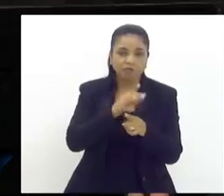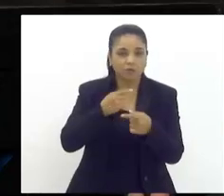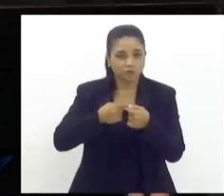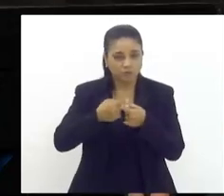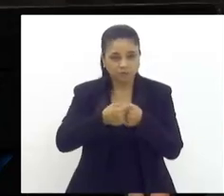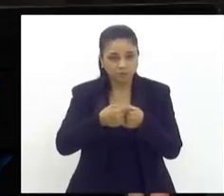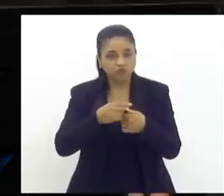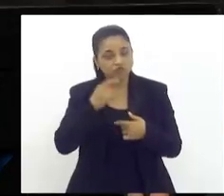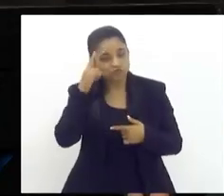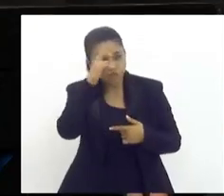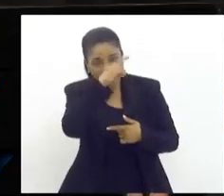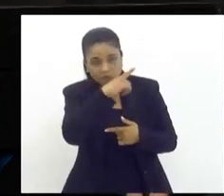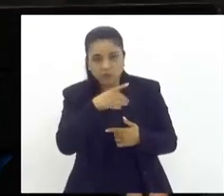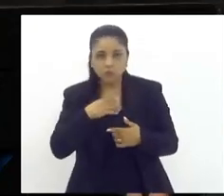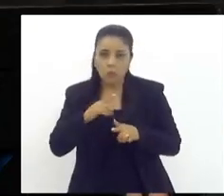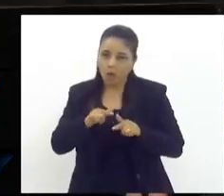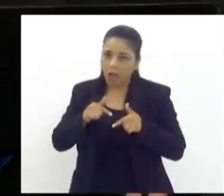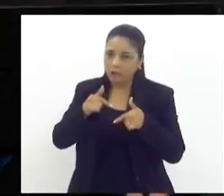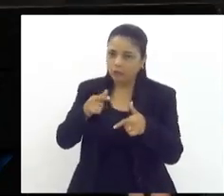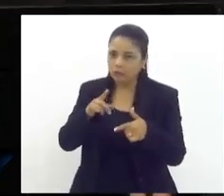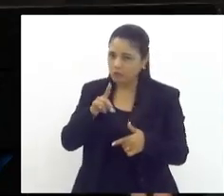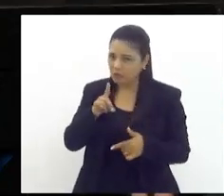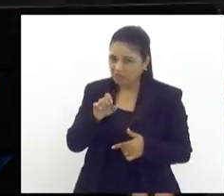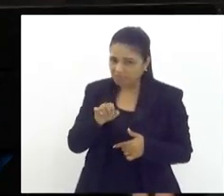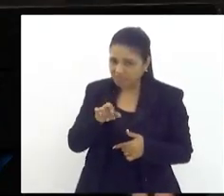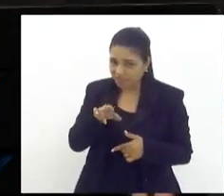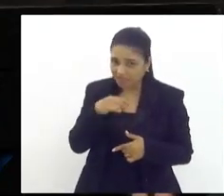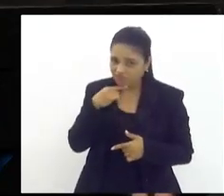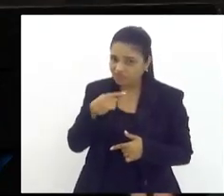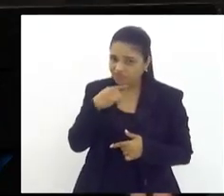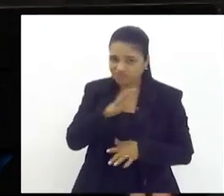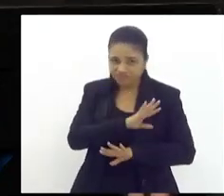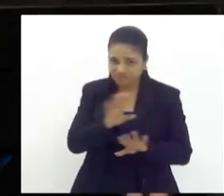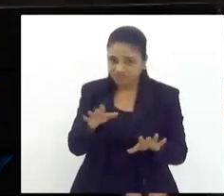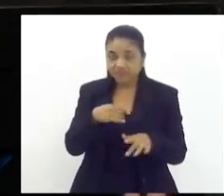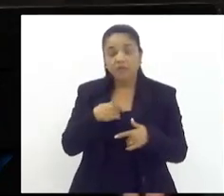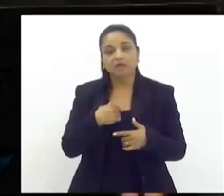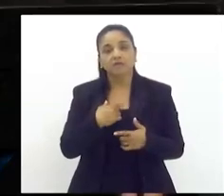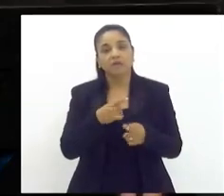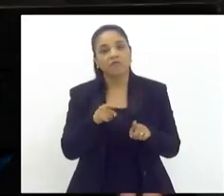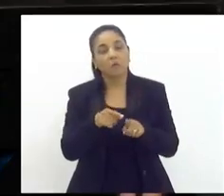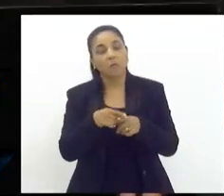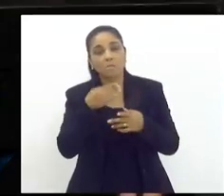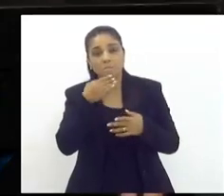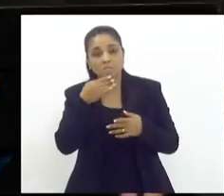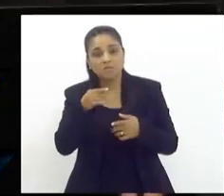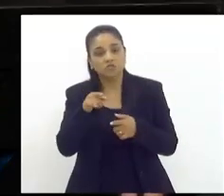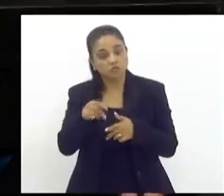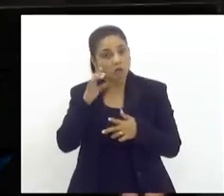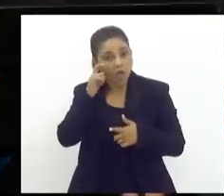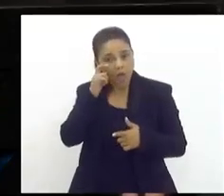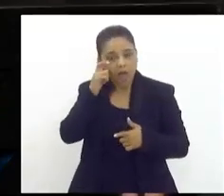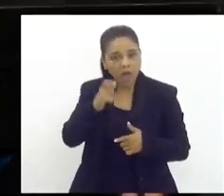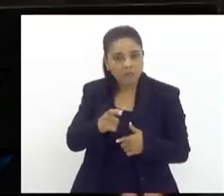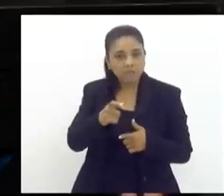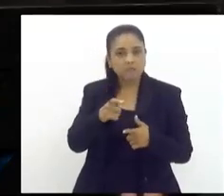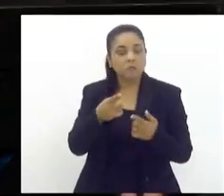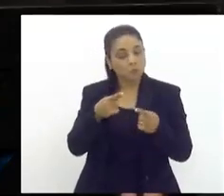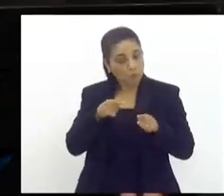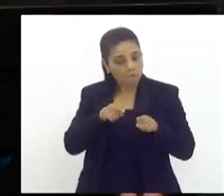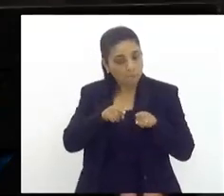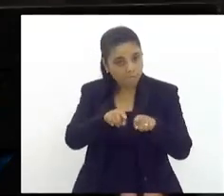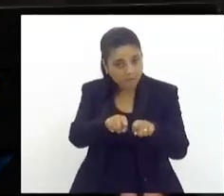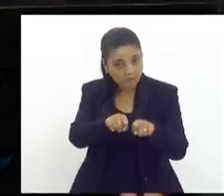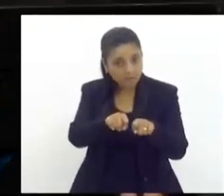com a atuação do DER então fica aqui o puxão de orelha porque ao mesmo tempo não é em que se é parceiro